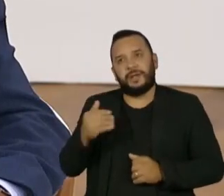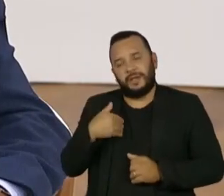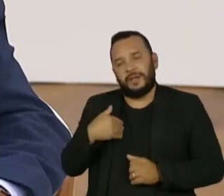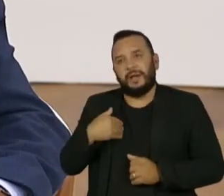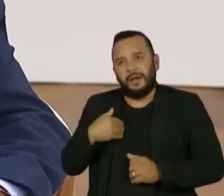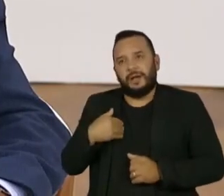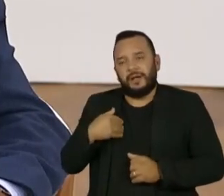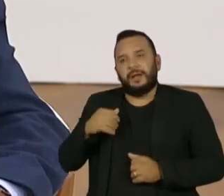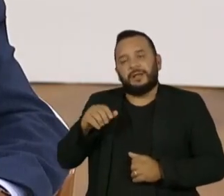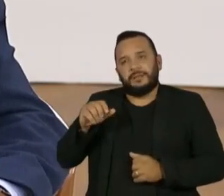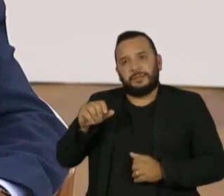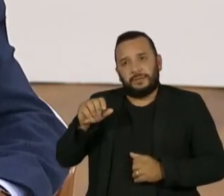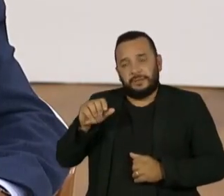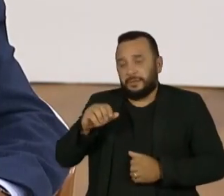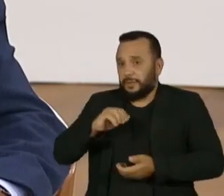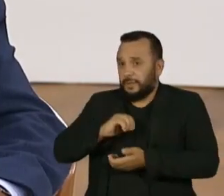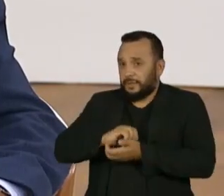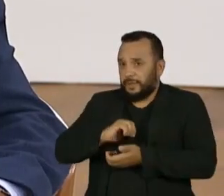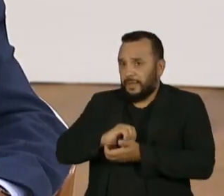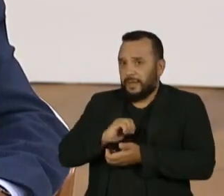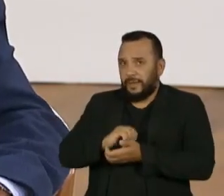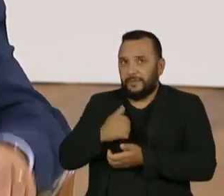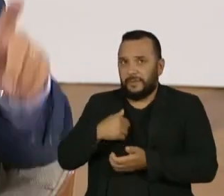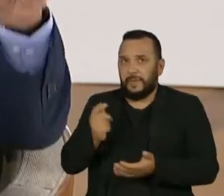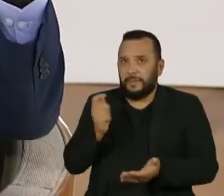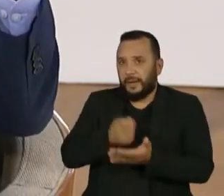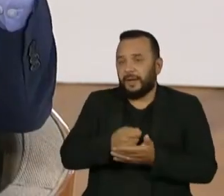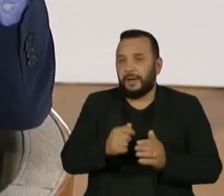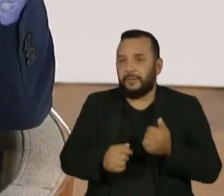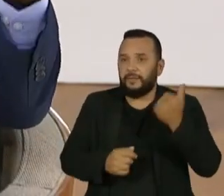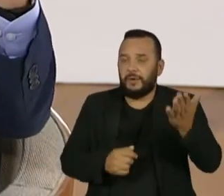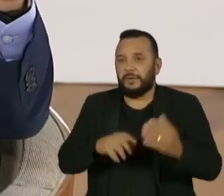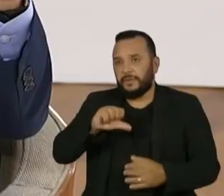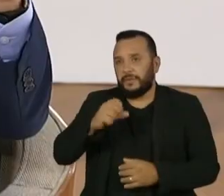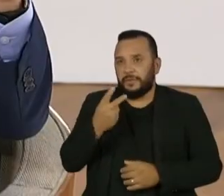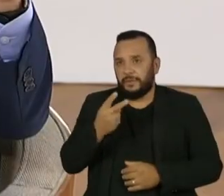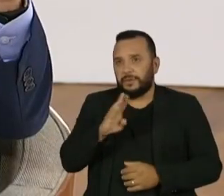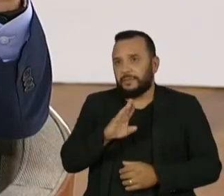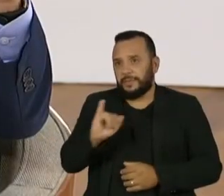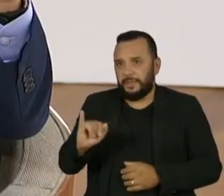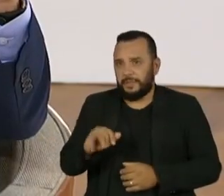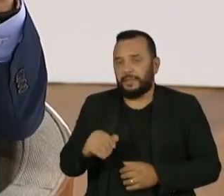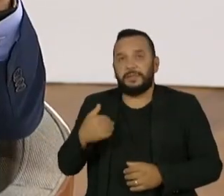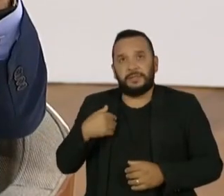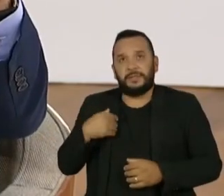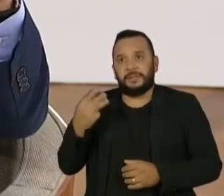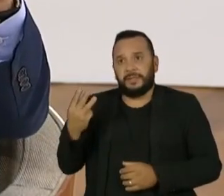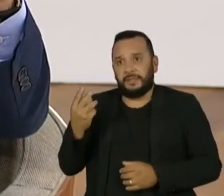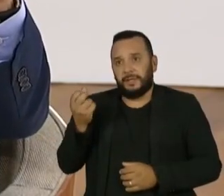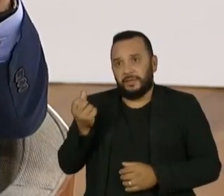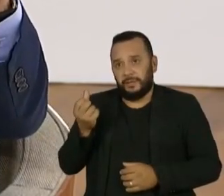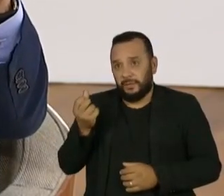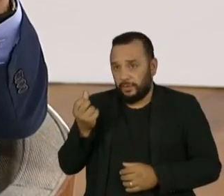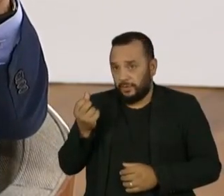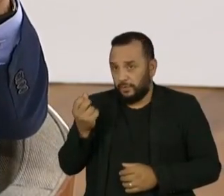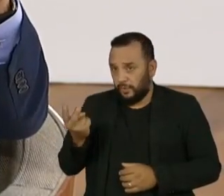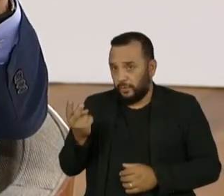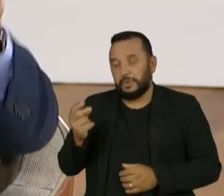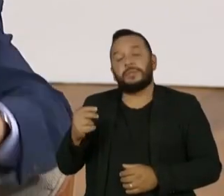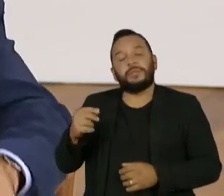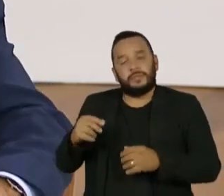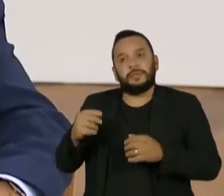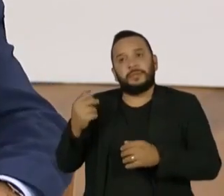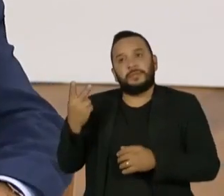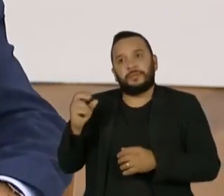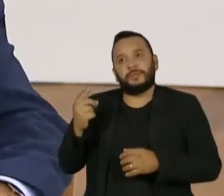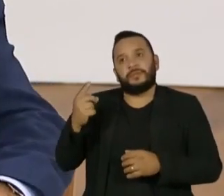a anuência para pagar fora do parâmetro fiscal 92 bilhões. Pagou 32 de 2022, 32 de 23 do governo do